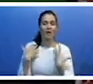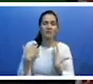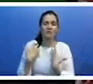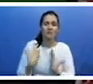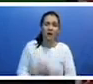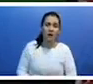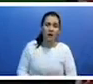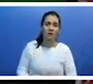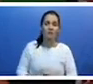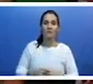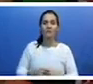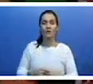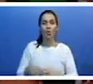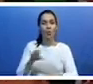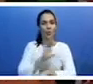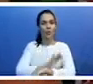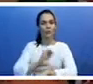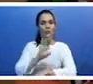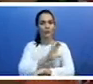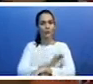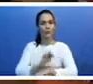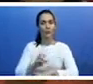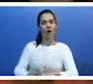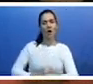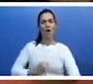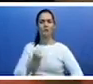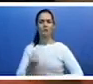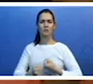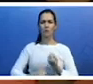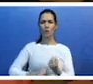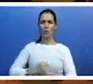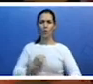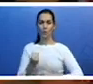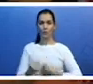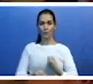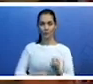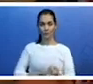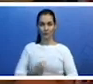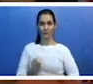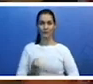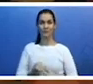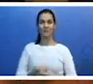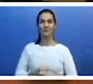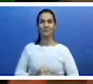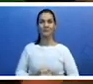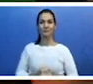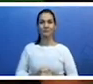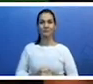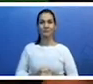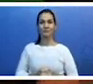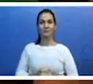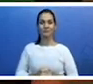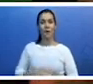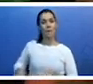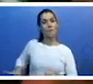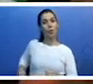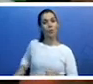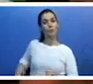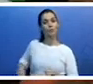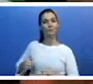Cansar, curso, ansioso, regrinha do oso com S.